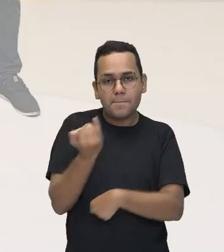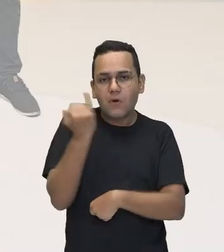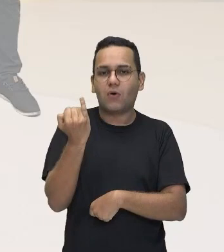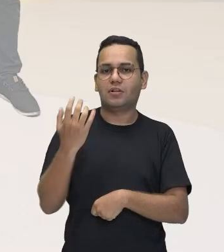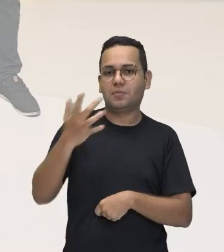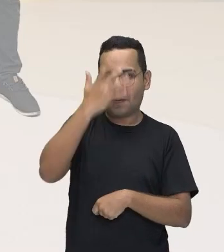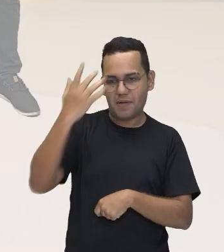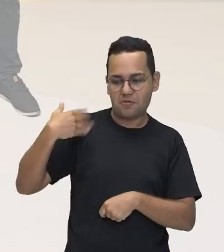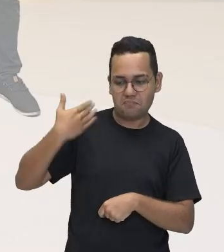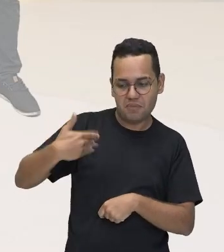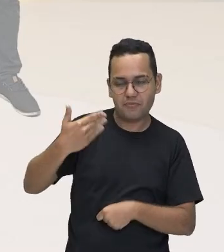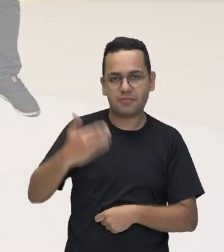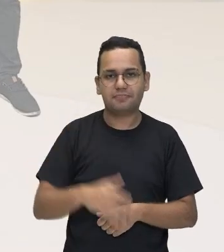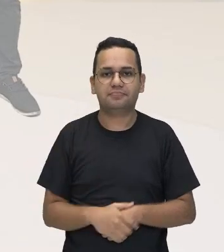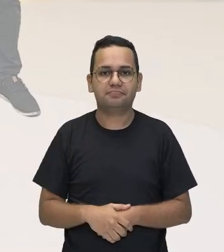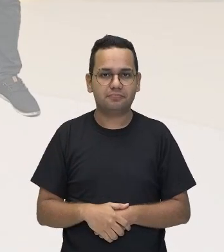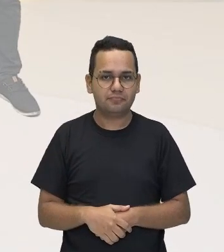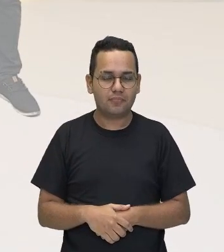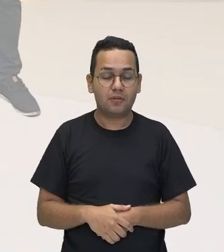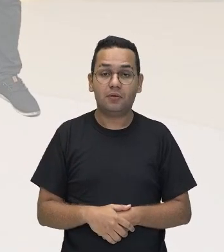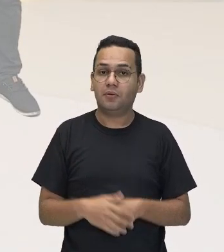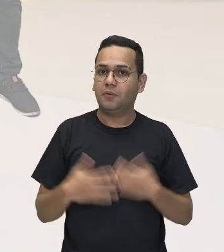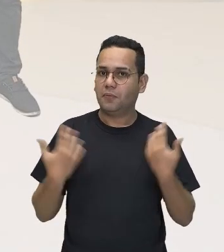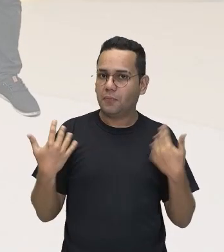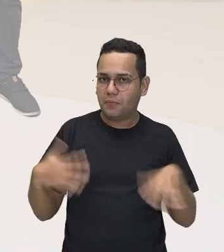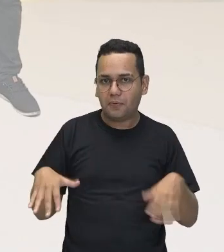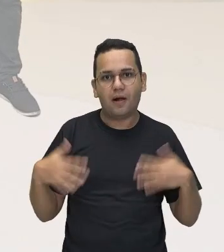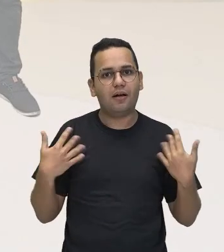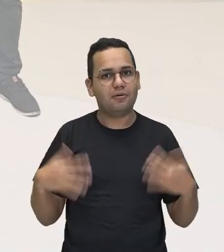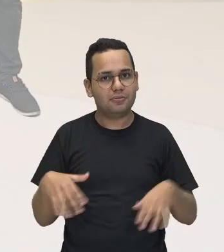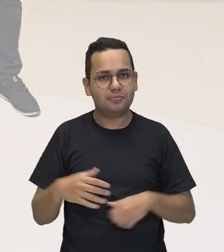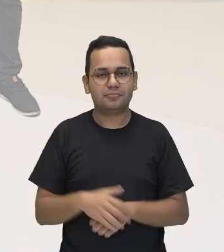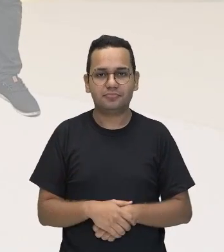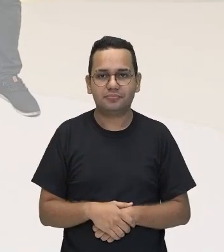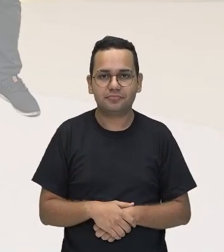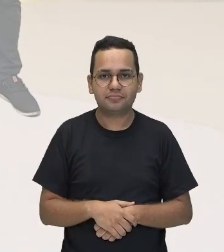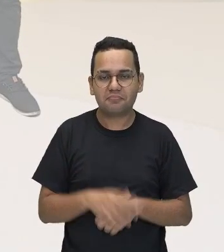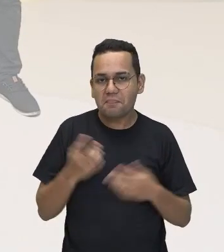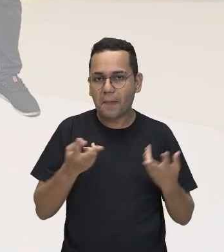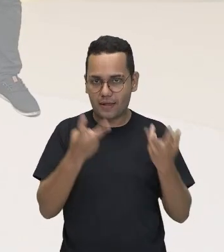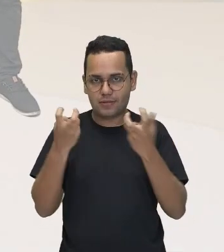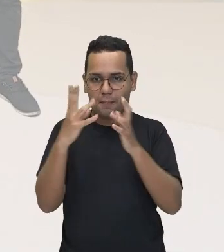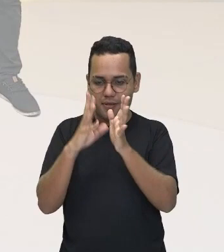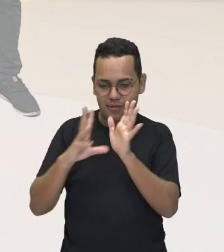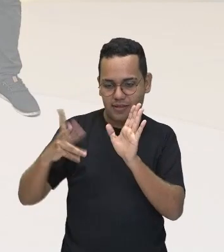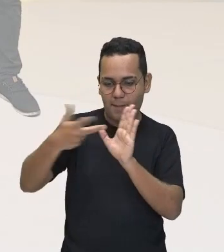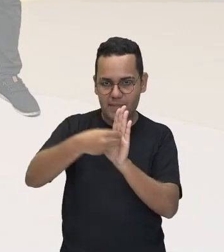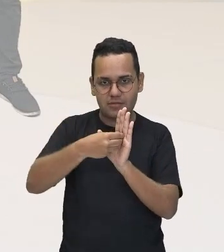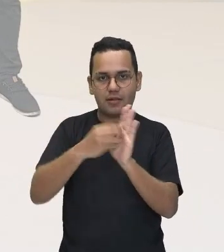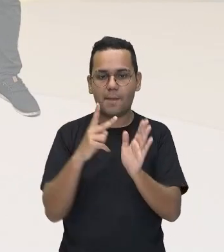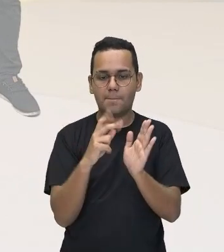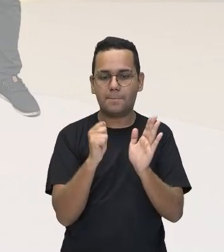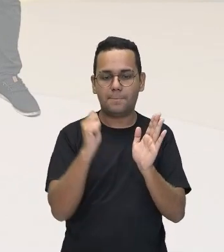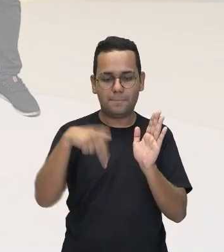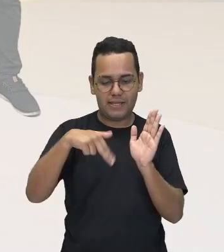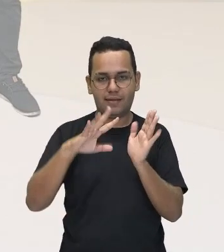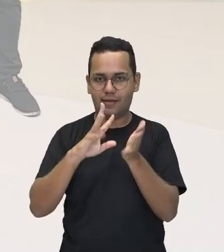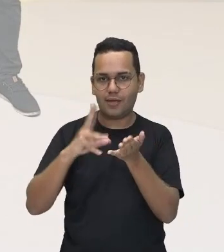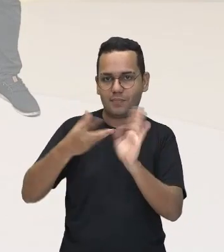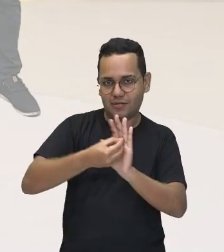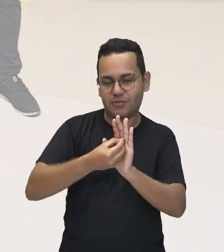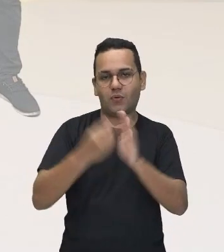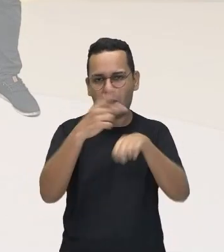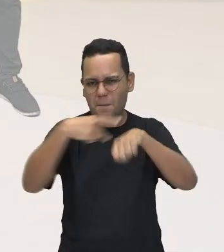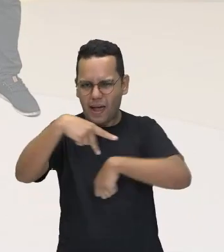gerações. Nossa, professor, para a gente ter uma ideia de como a Amazônia, quando a gente fala de Pan-Amazônia, quando a gente fala de